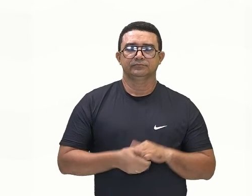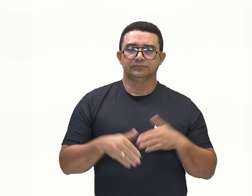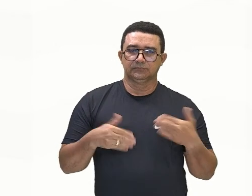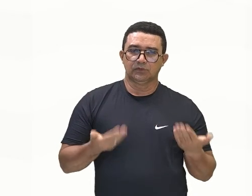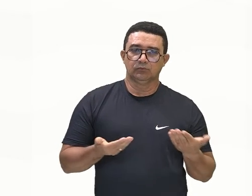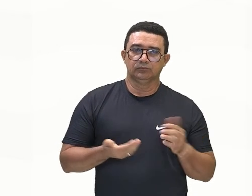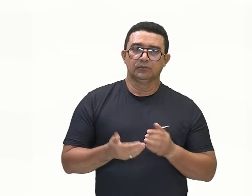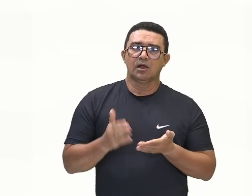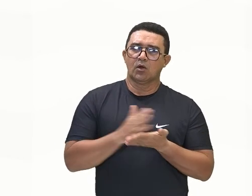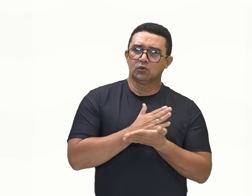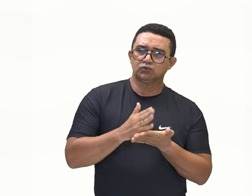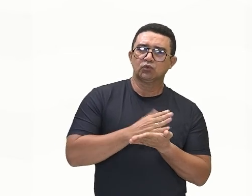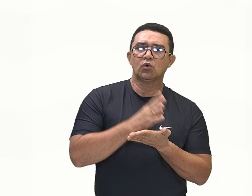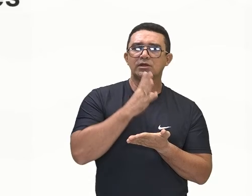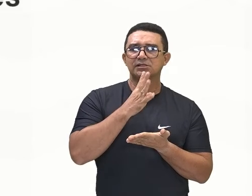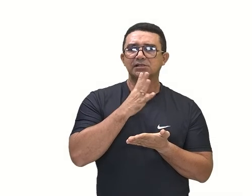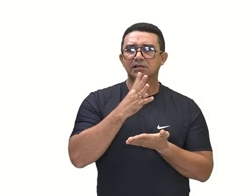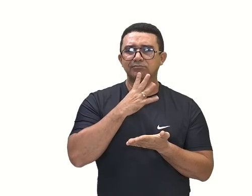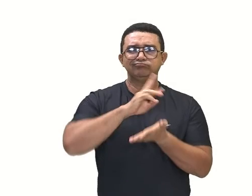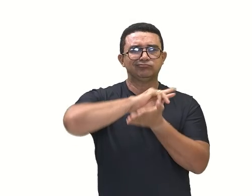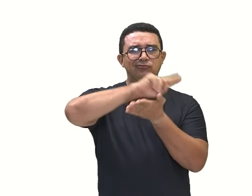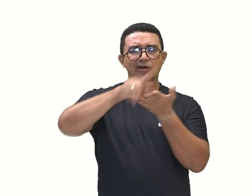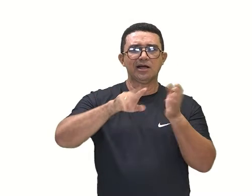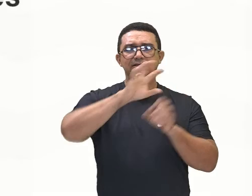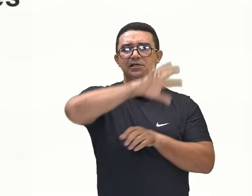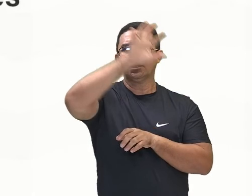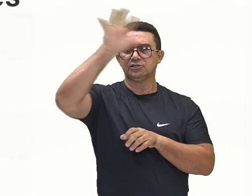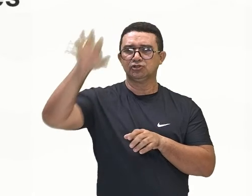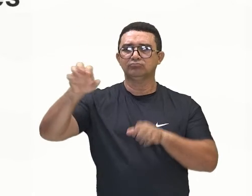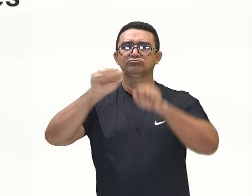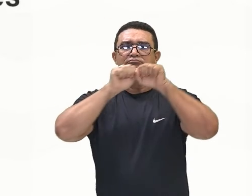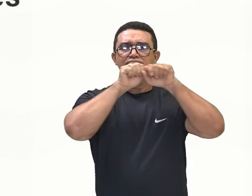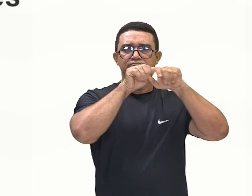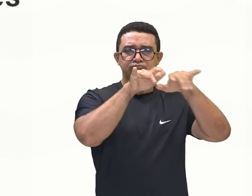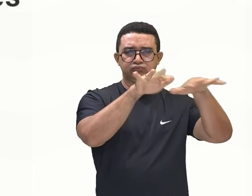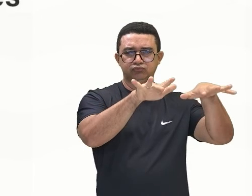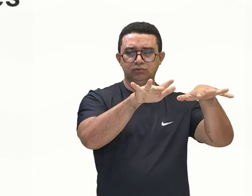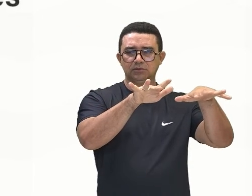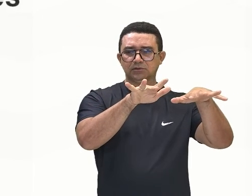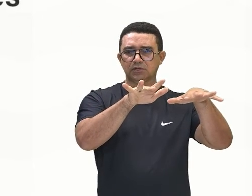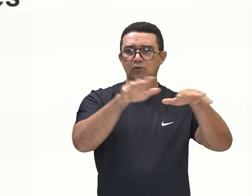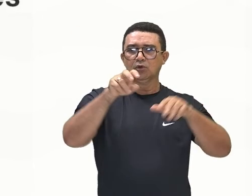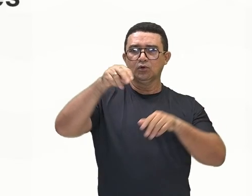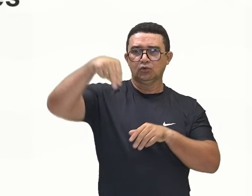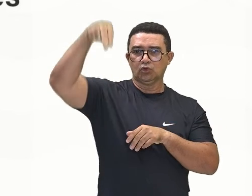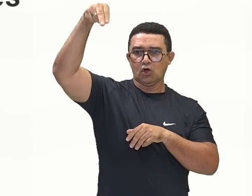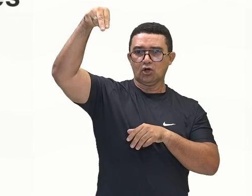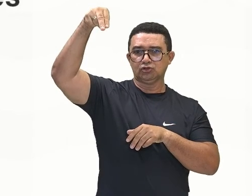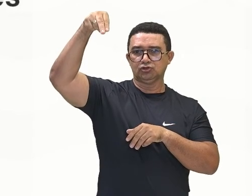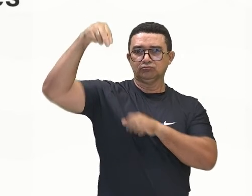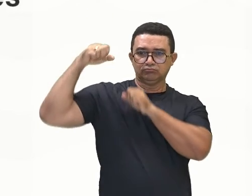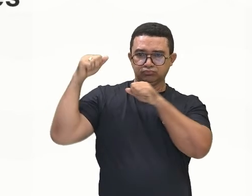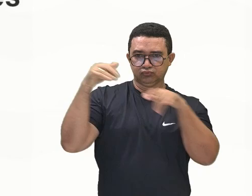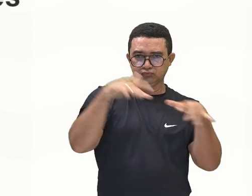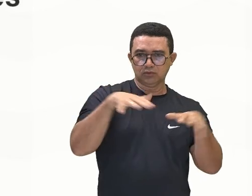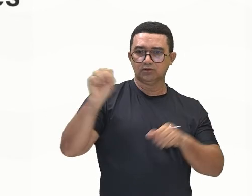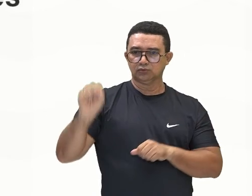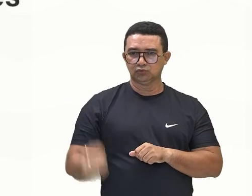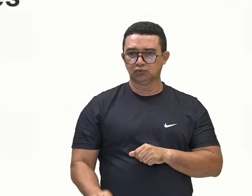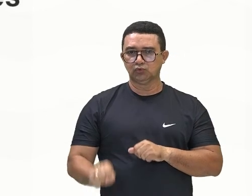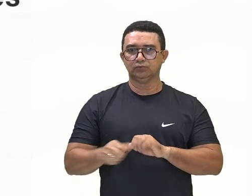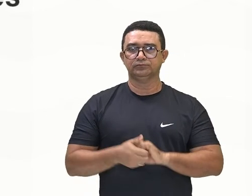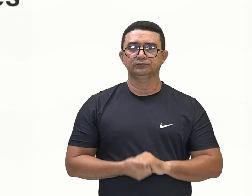conhecer e identificar diversas regiões e foram migrantes do norte ao sul do nosso país. Vamos dar destaque para